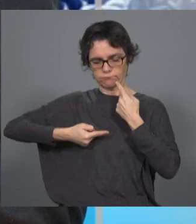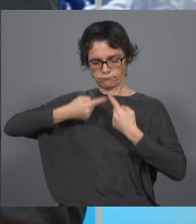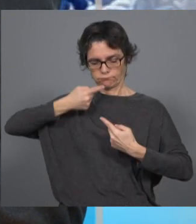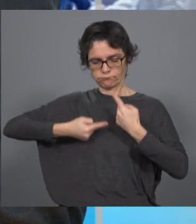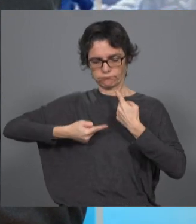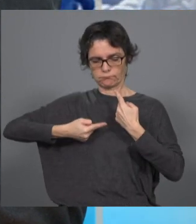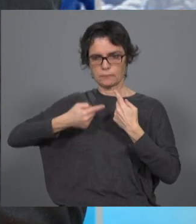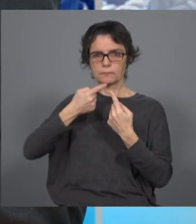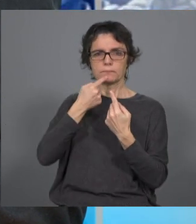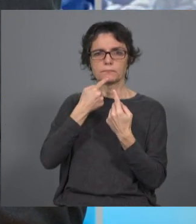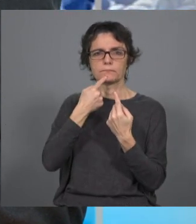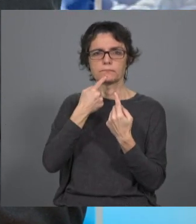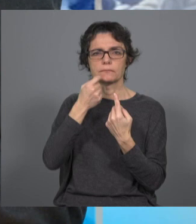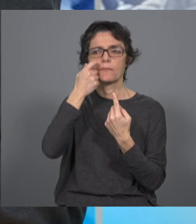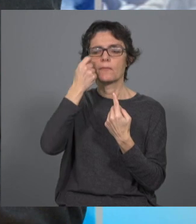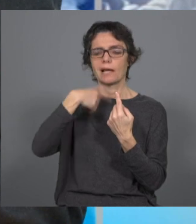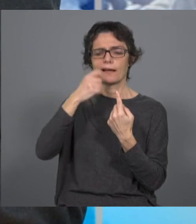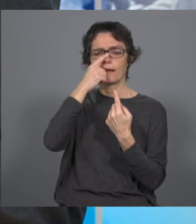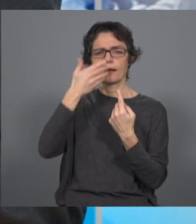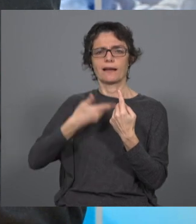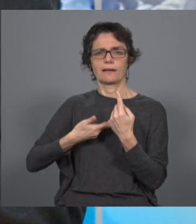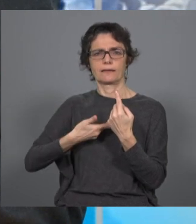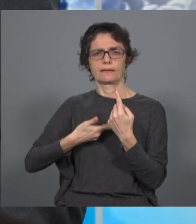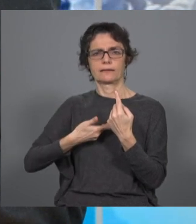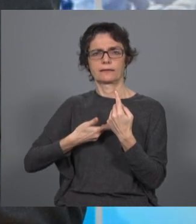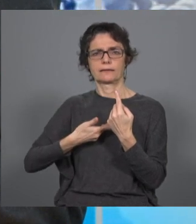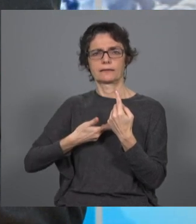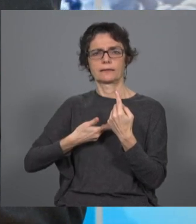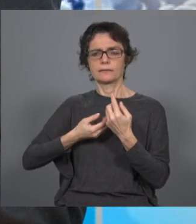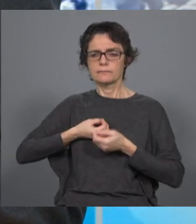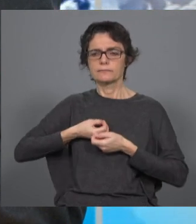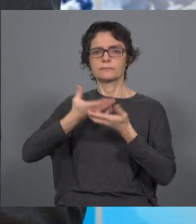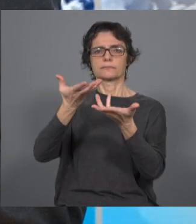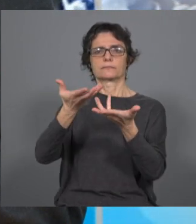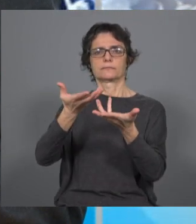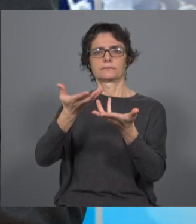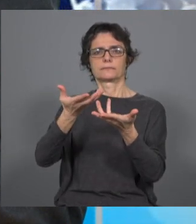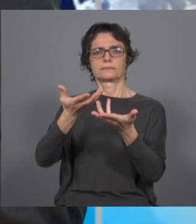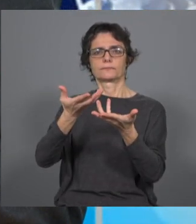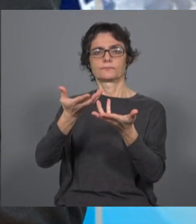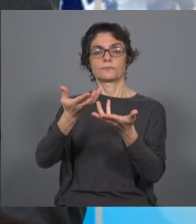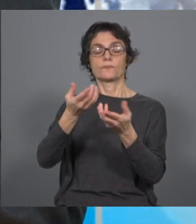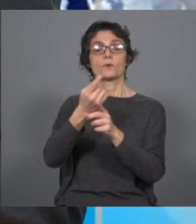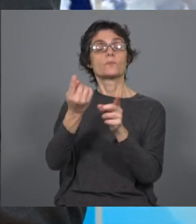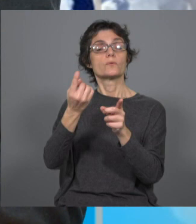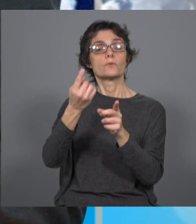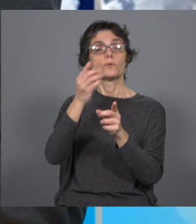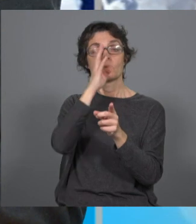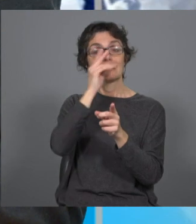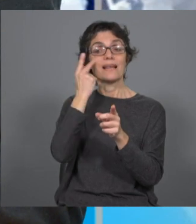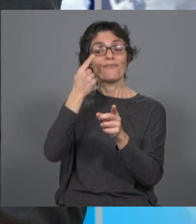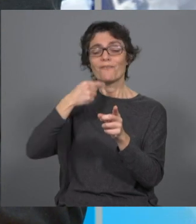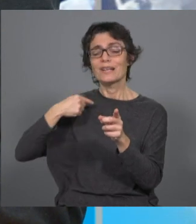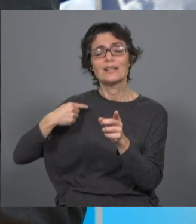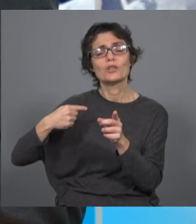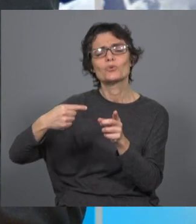essas dimensões, possamos, no fundo, dizer aquilo que realmente somos. Porque quando não dizemos o que somos, quando passamos a